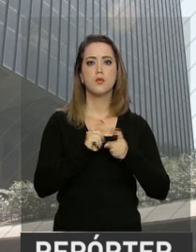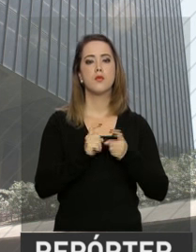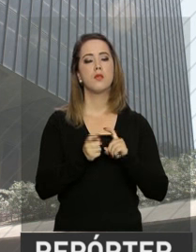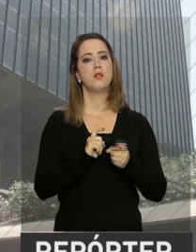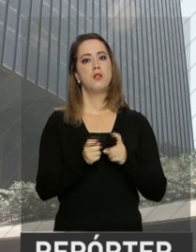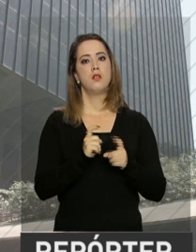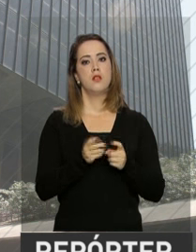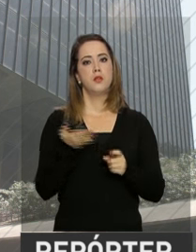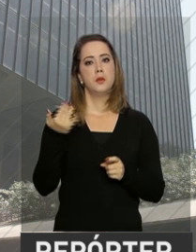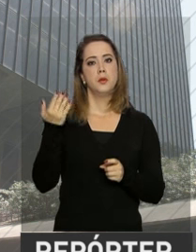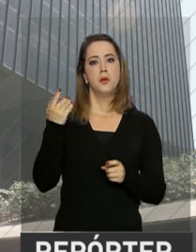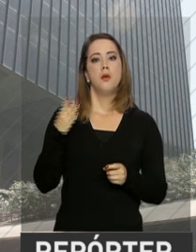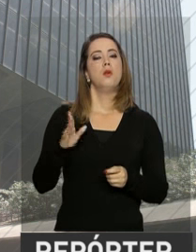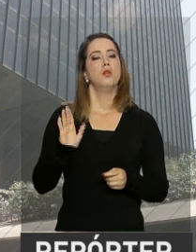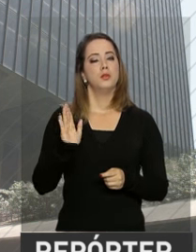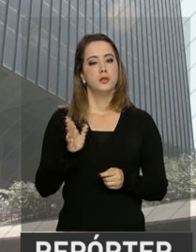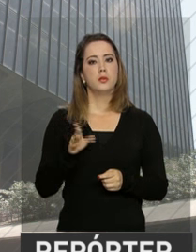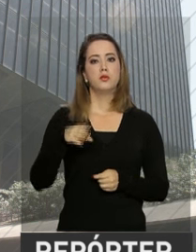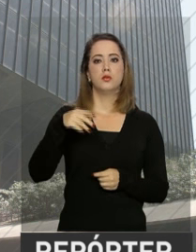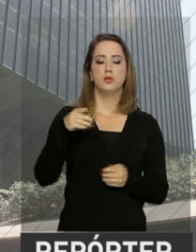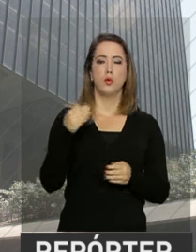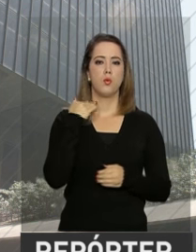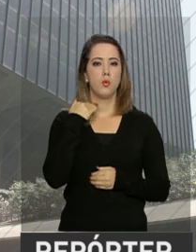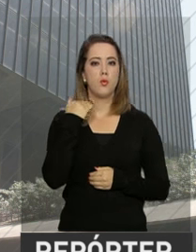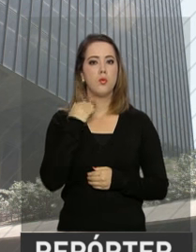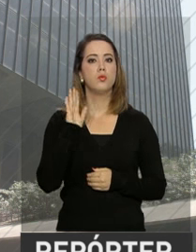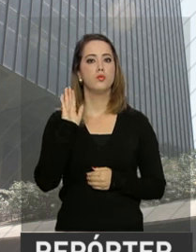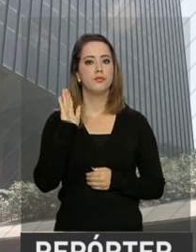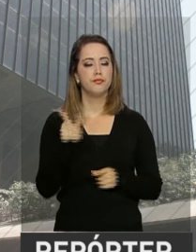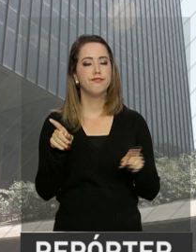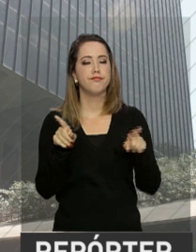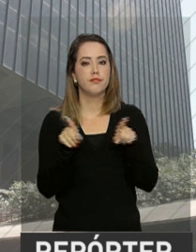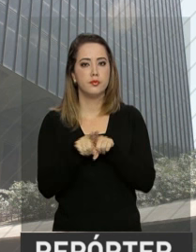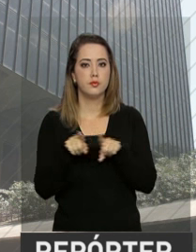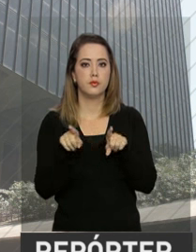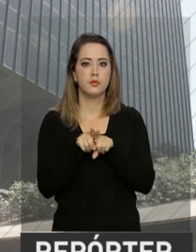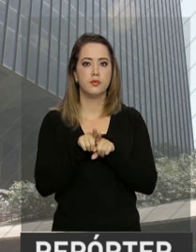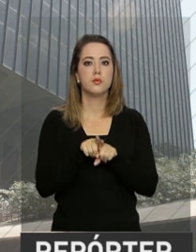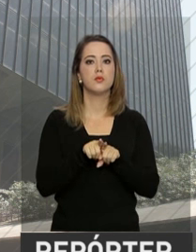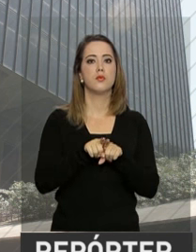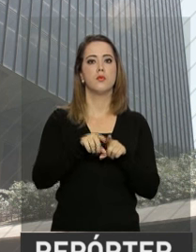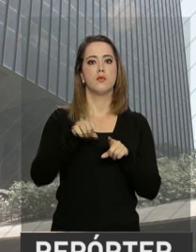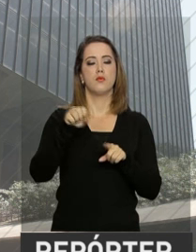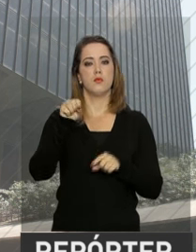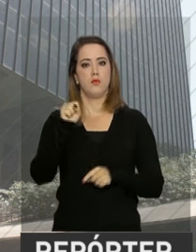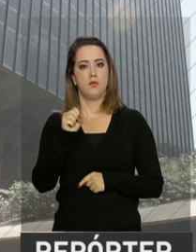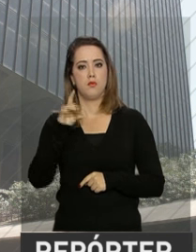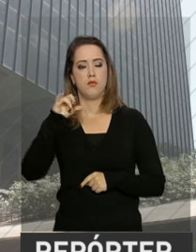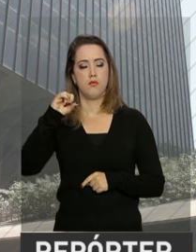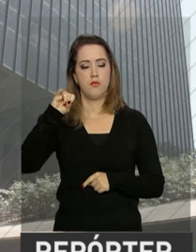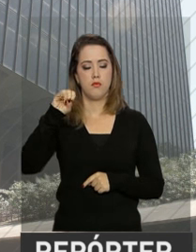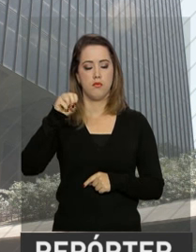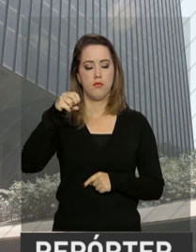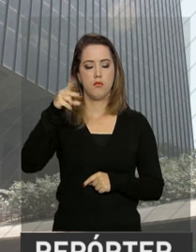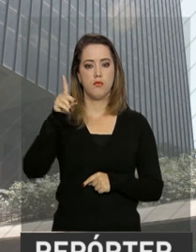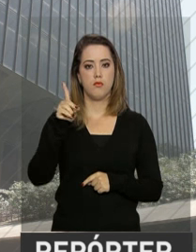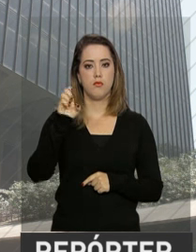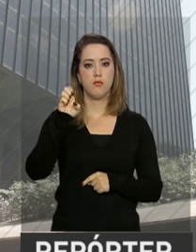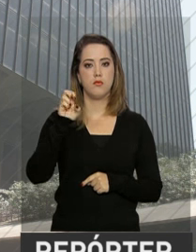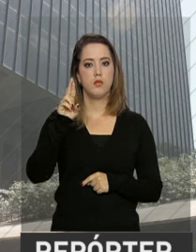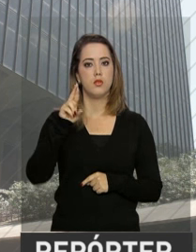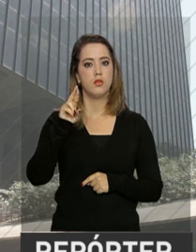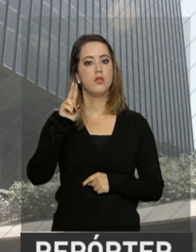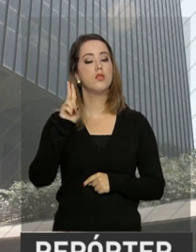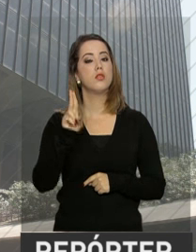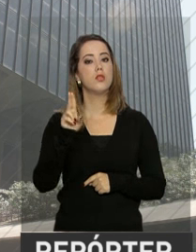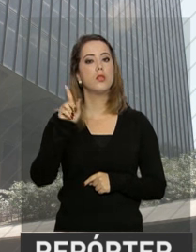atuou como diretora no próprio BNDES e presidiu a Companhia Siderúrgica Nacional, além de ter sido secretária da